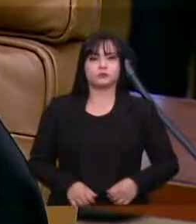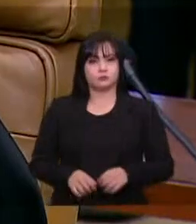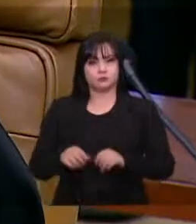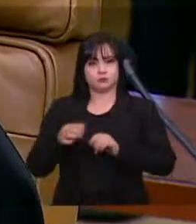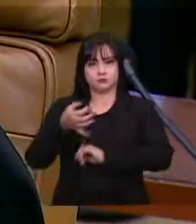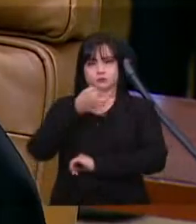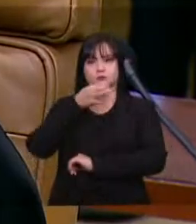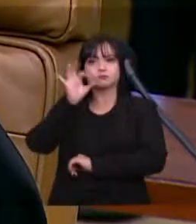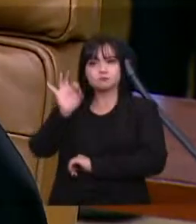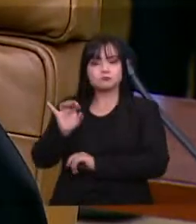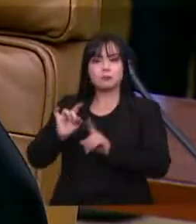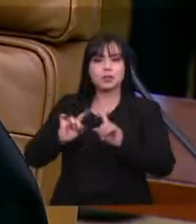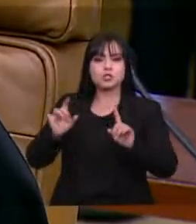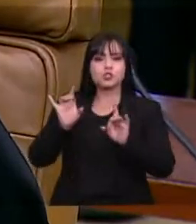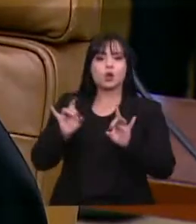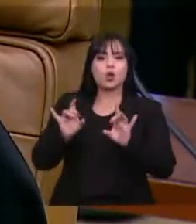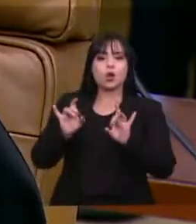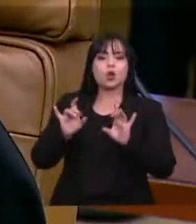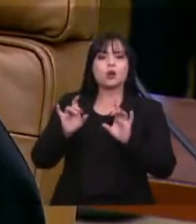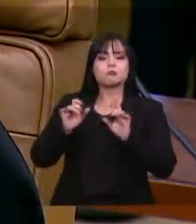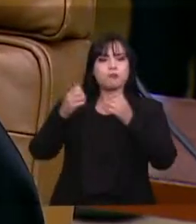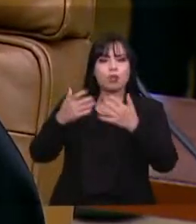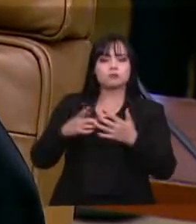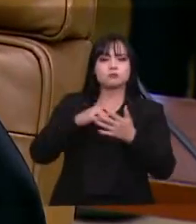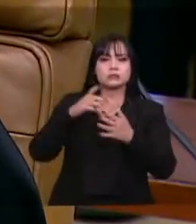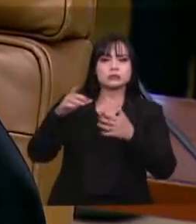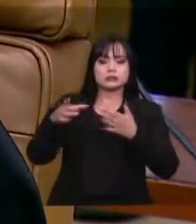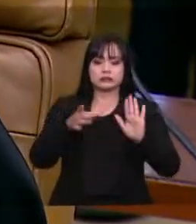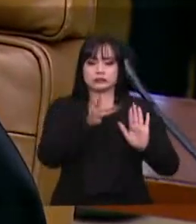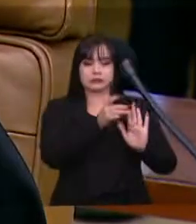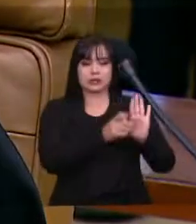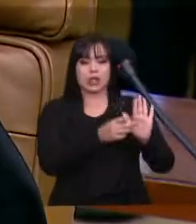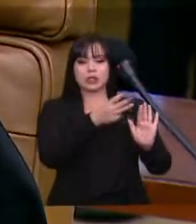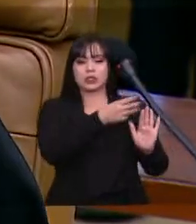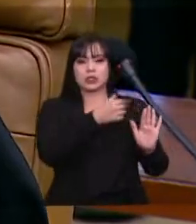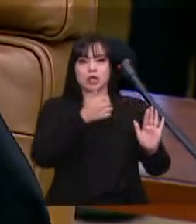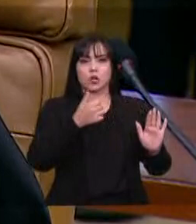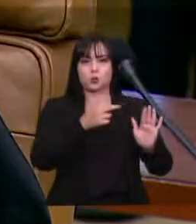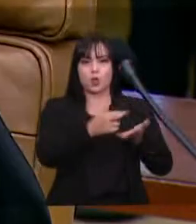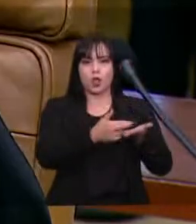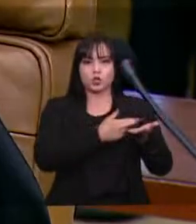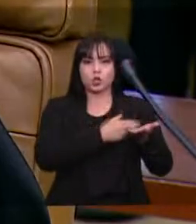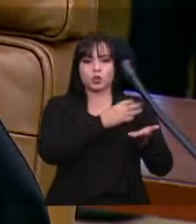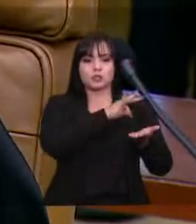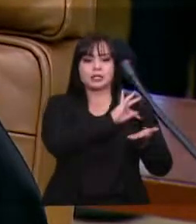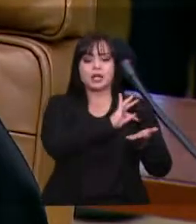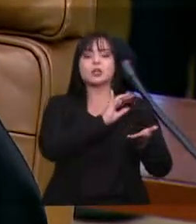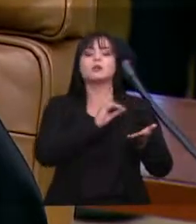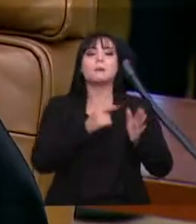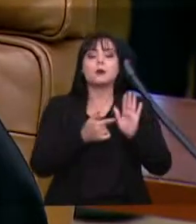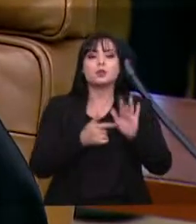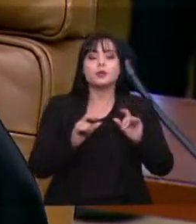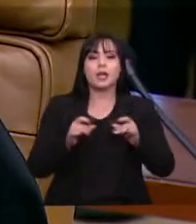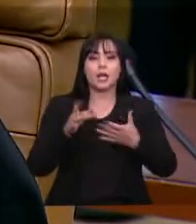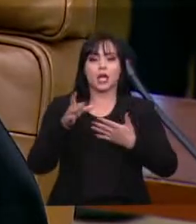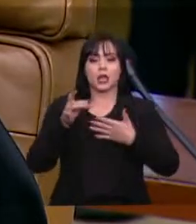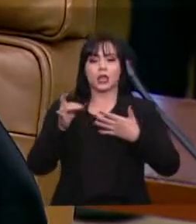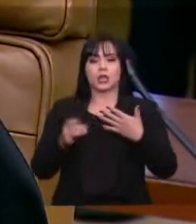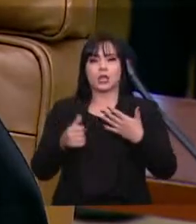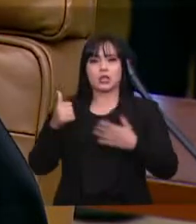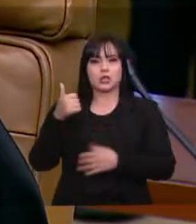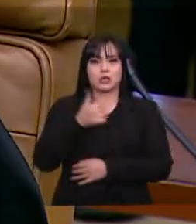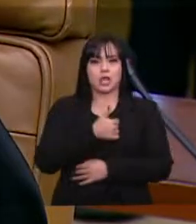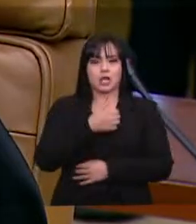devidamente apenas a guia de exemplo no item 31 do relatório técnico consta item